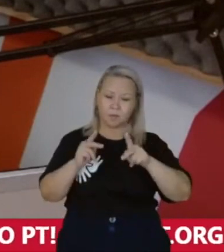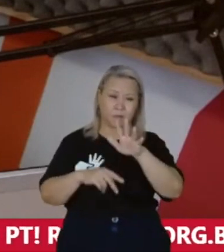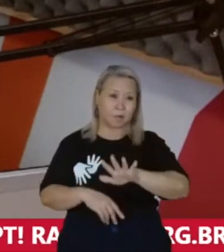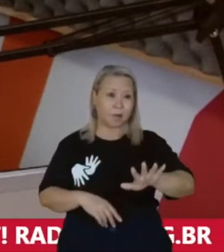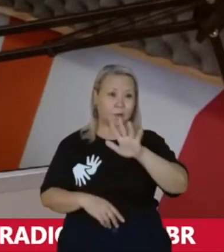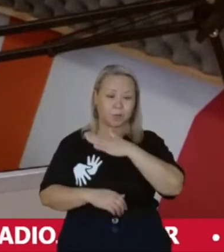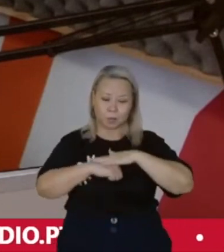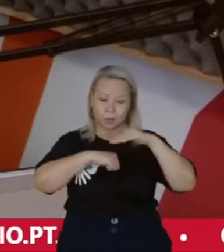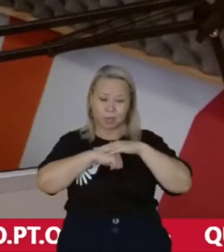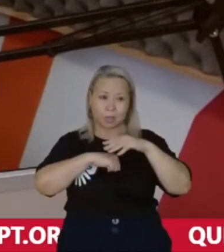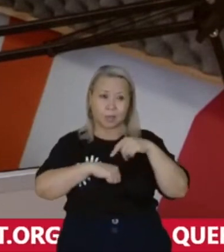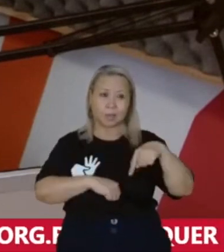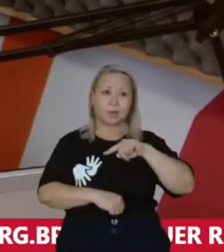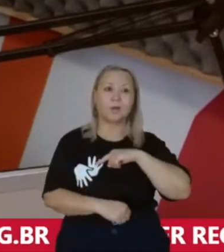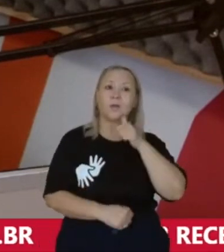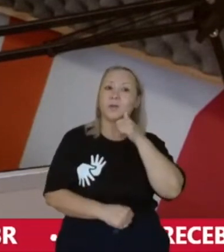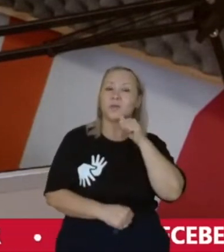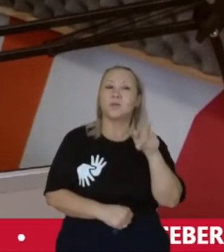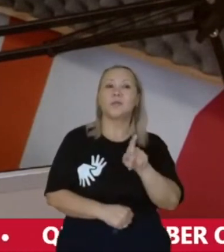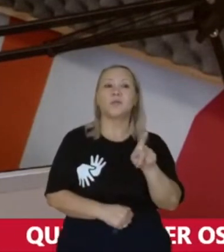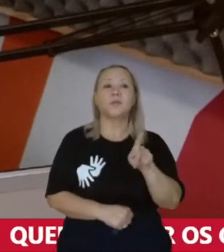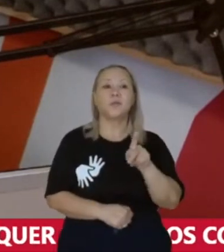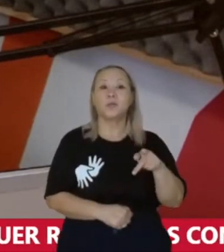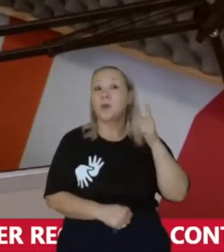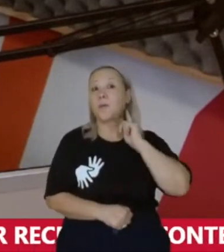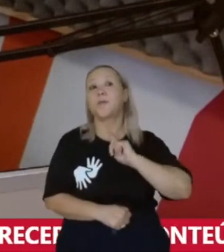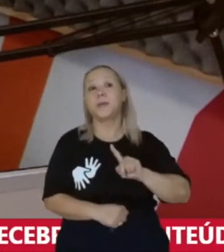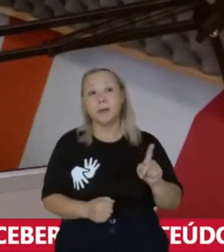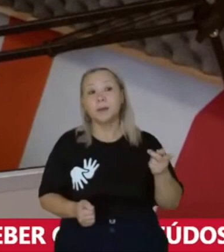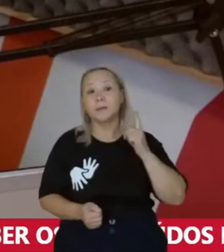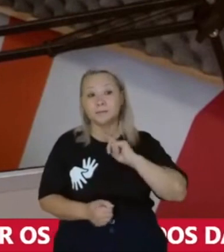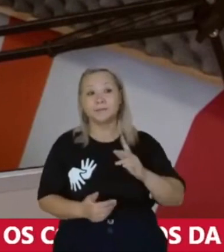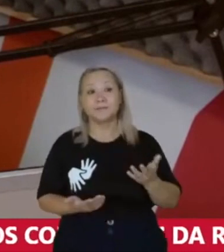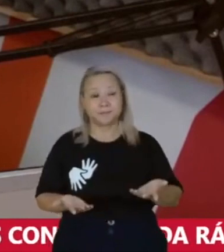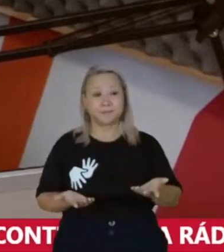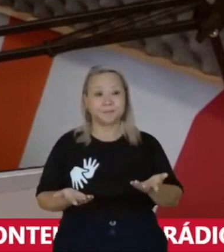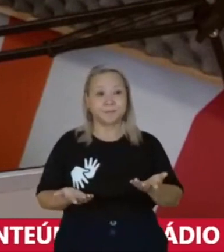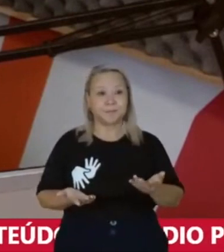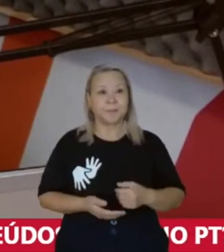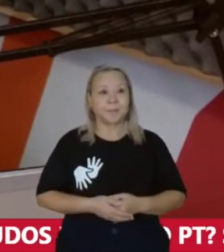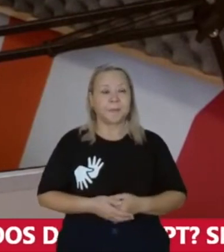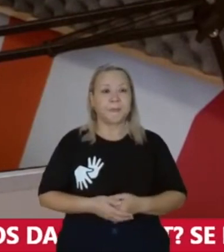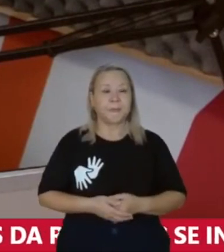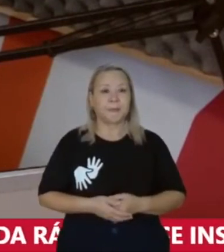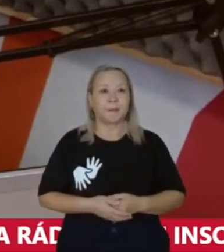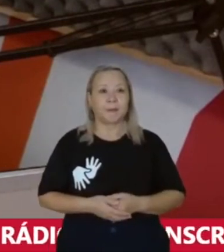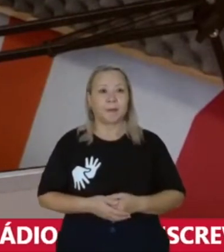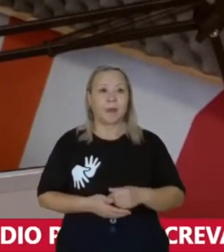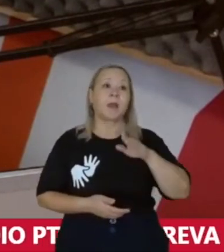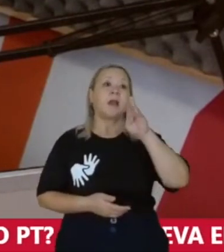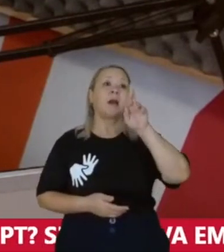carinho com as nossas mulheres professoras mineiras. Fazer o quê, né? É isso, gente. O